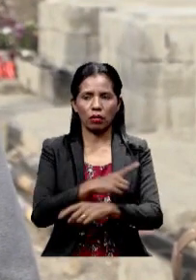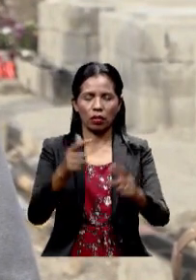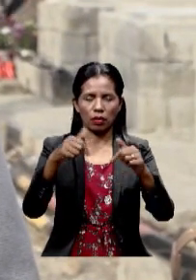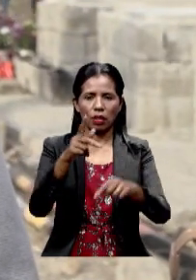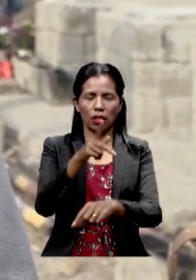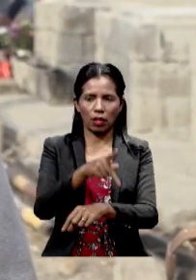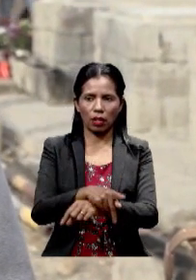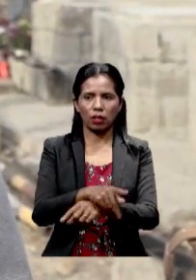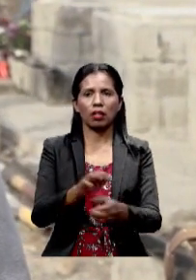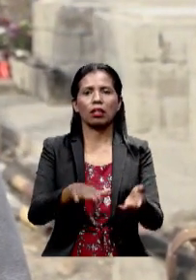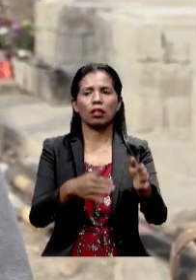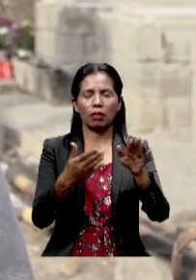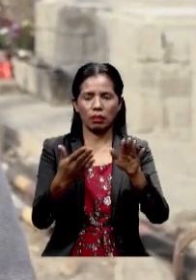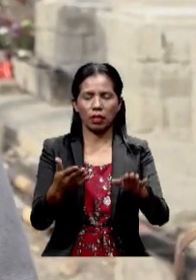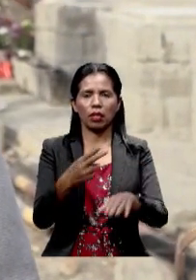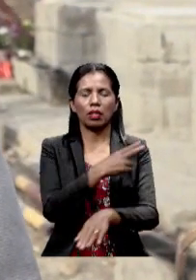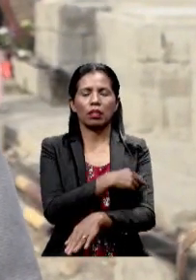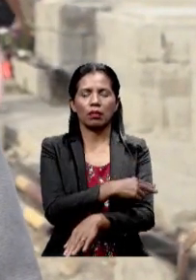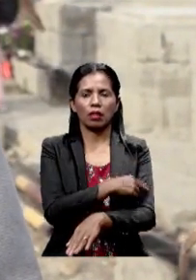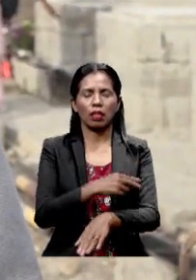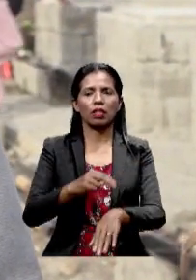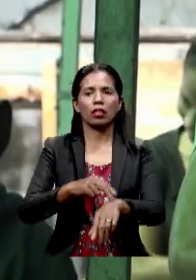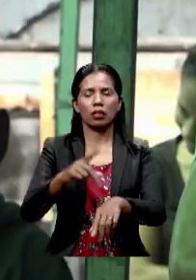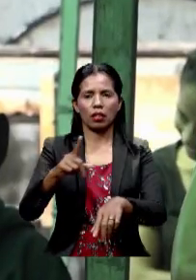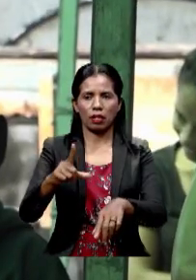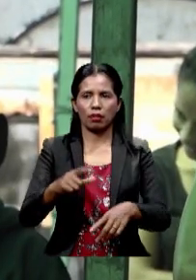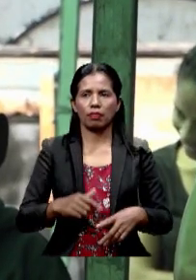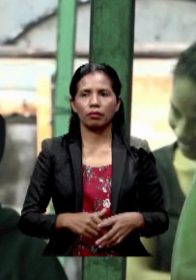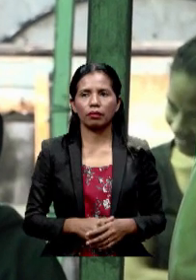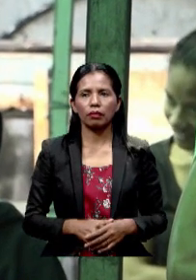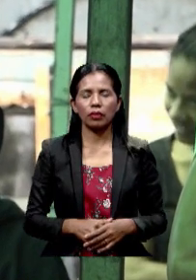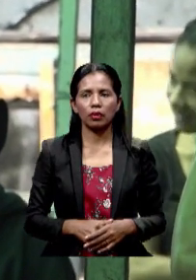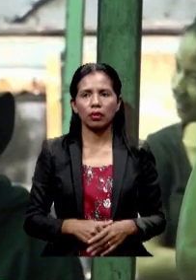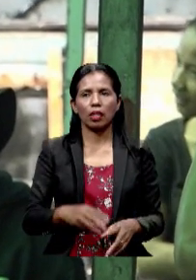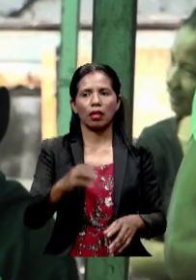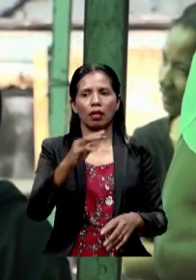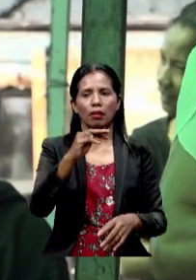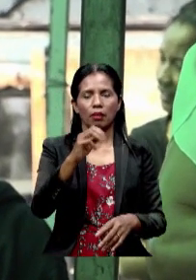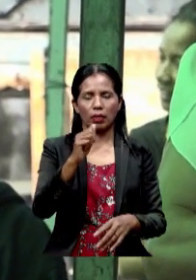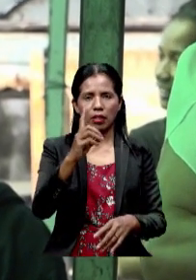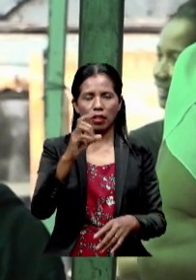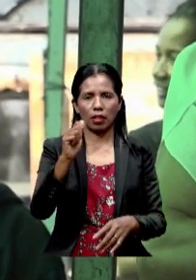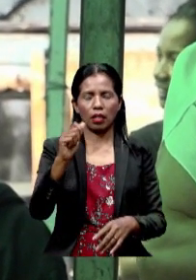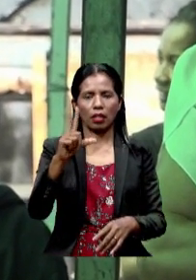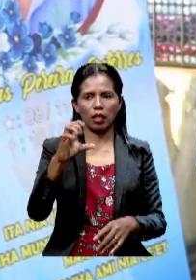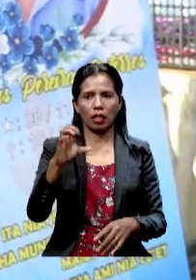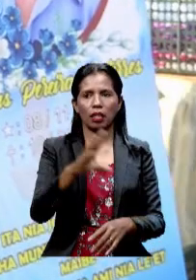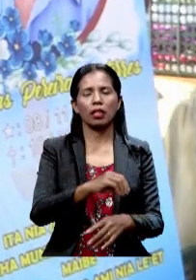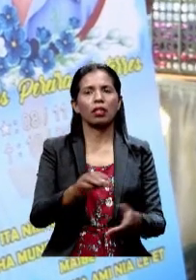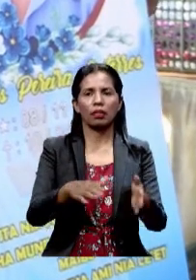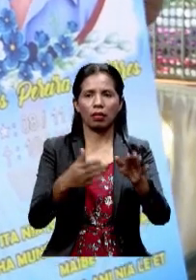ne nia hakotu is, ia hospital nacional Guido Valadares. Falo Madalena Lopes Teixeira, informa. Antes sakotu